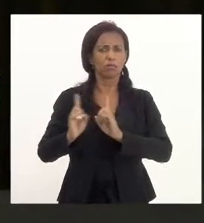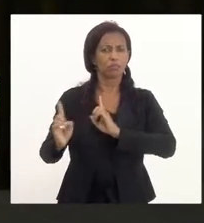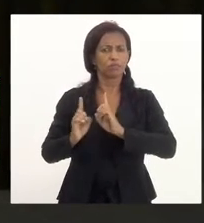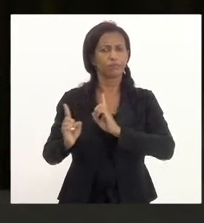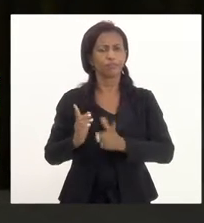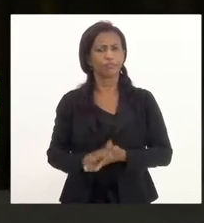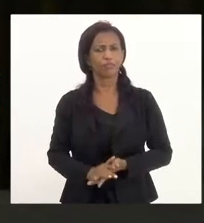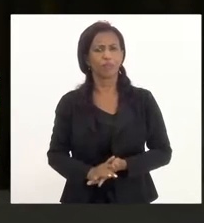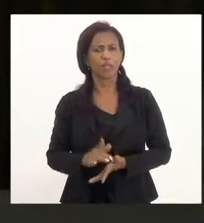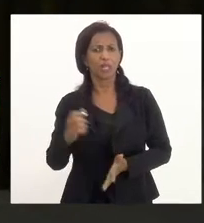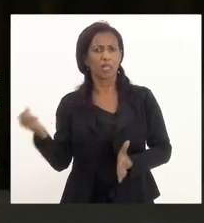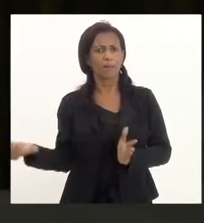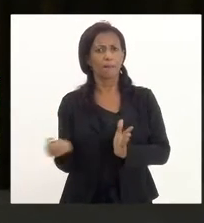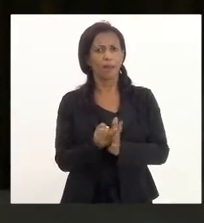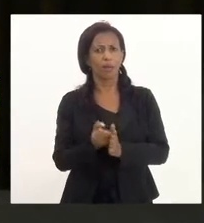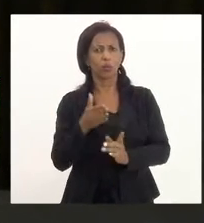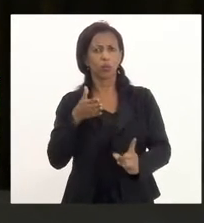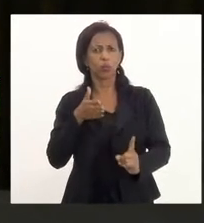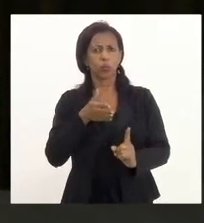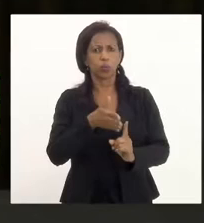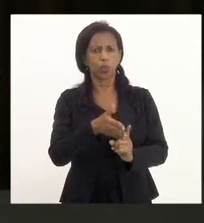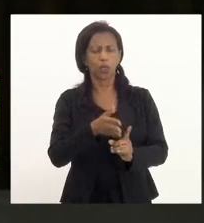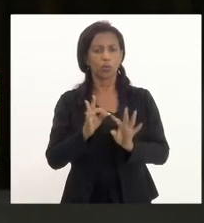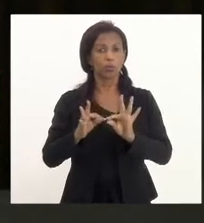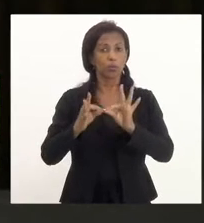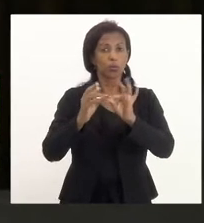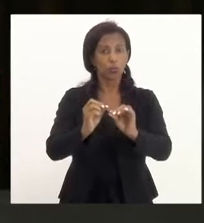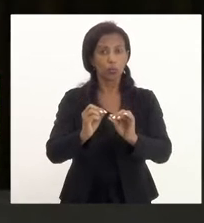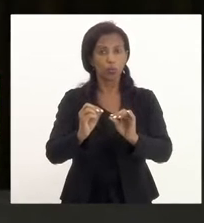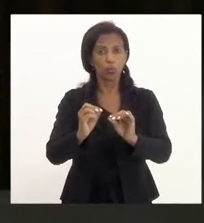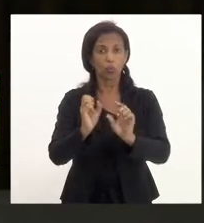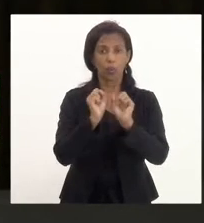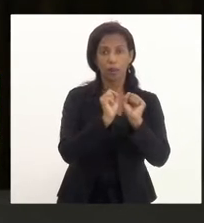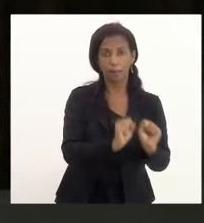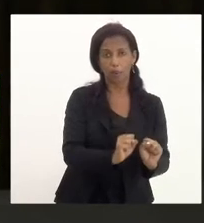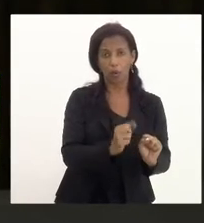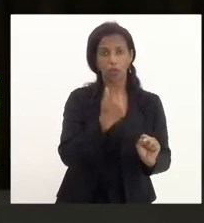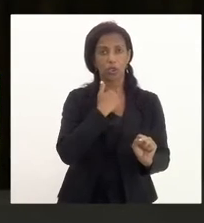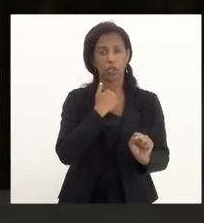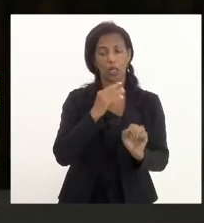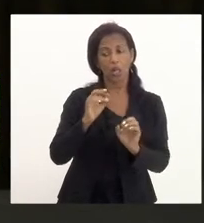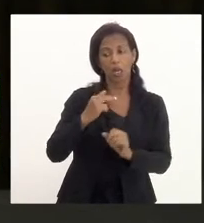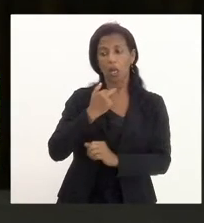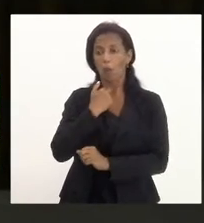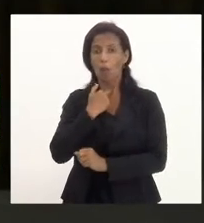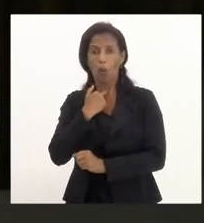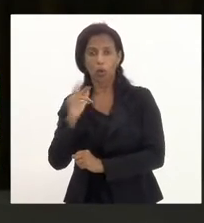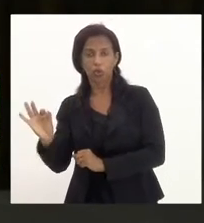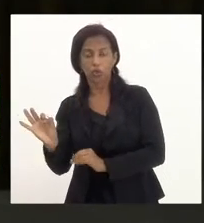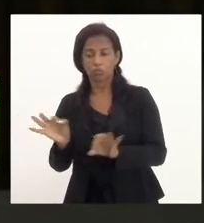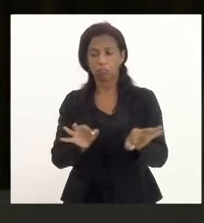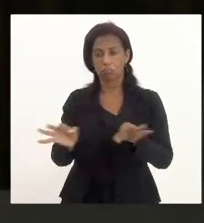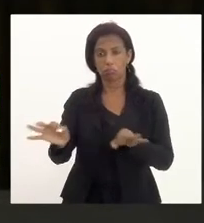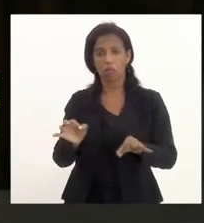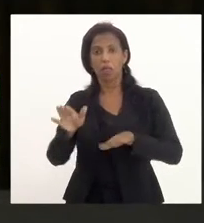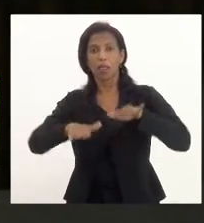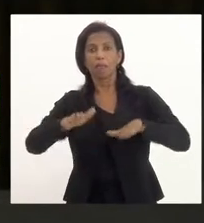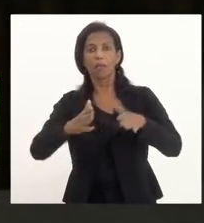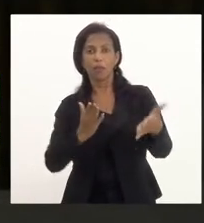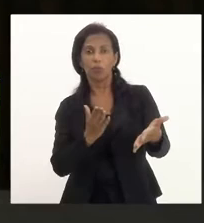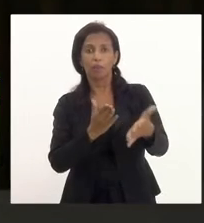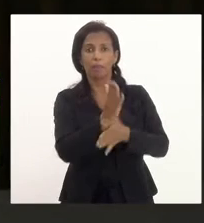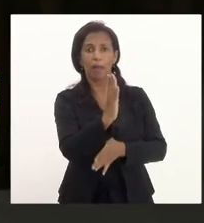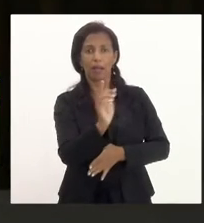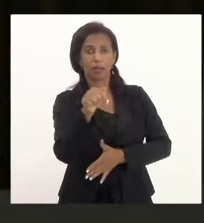evidentemente ele tem Impacto direto sobre o que pode inclusive sobre o que não pode estar no plano dependendo do que a gente a prova que é possível